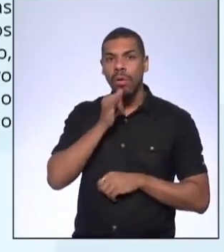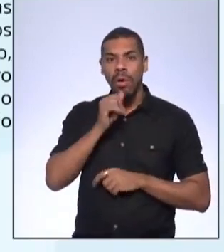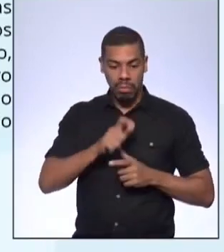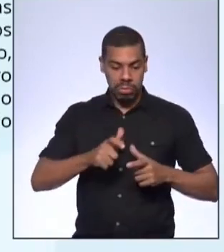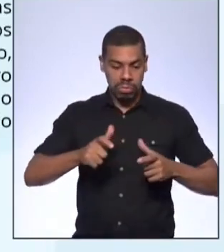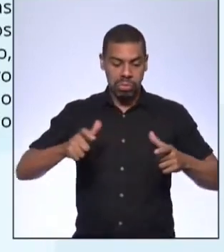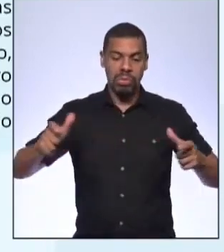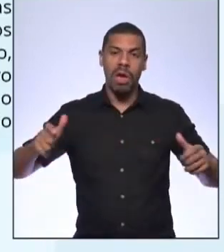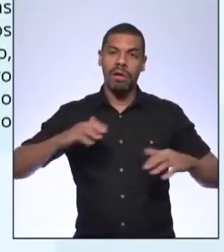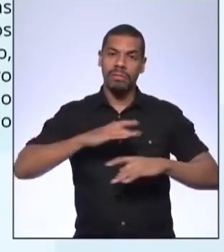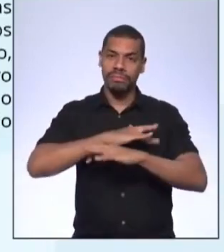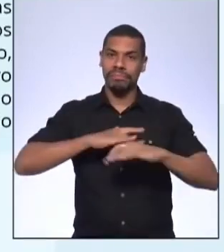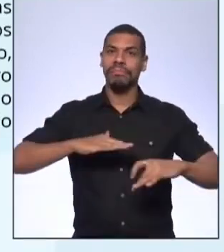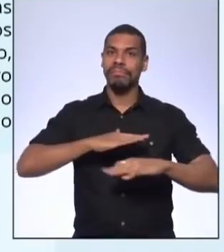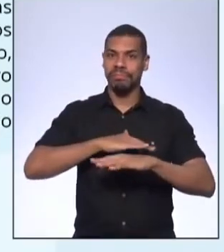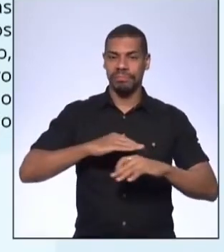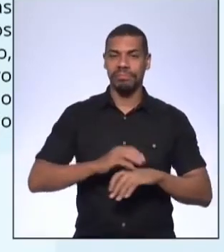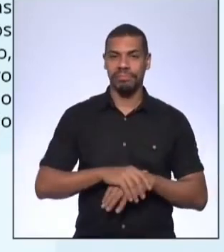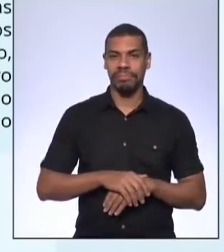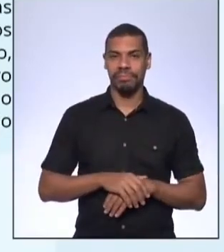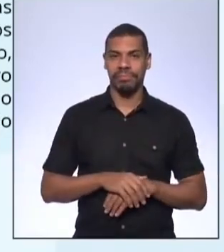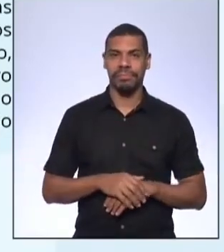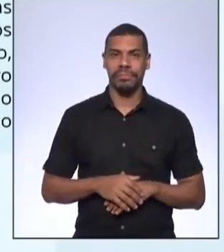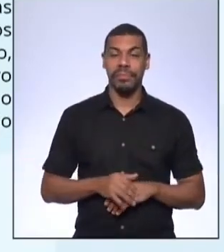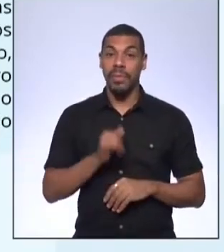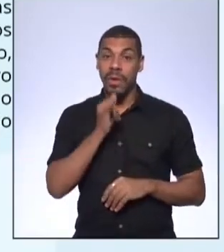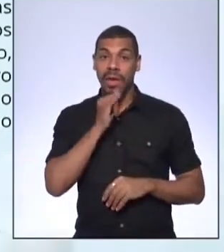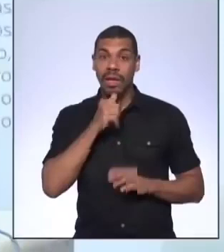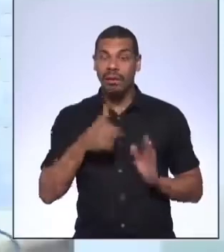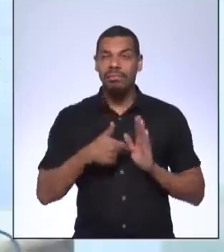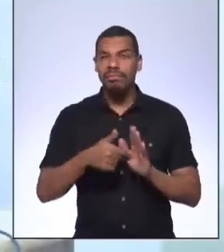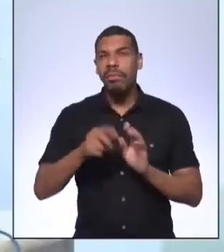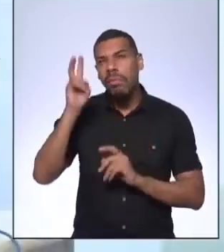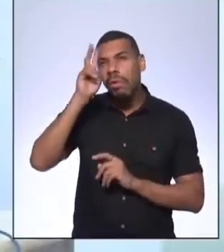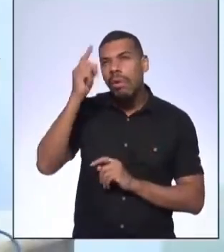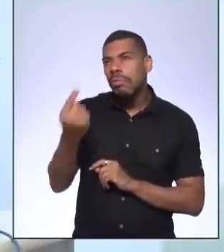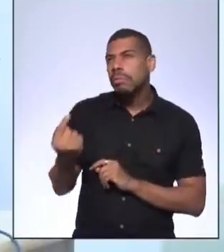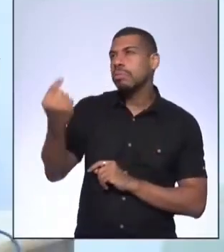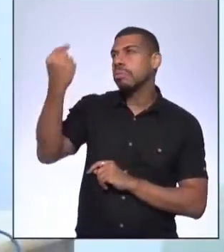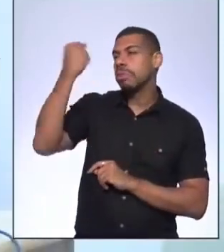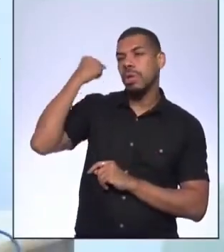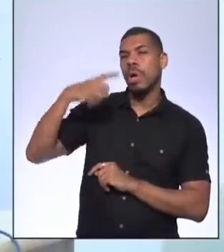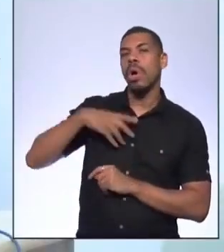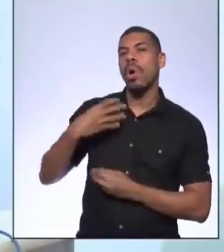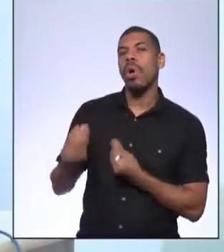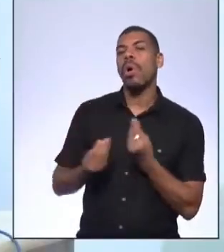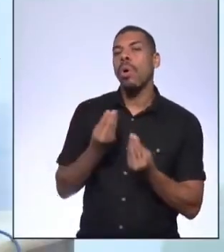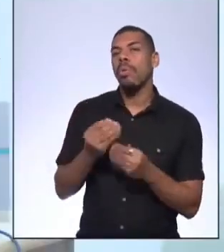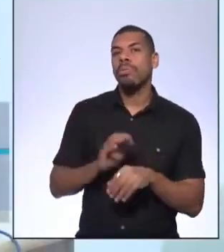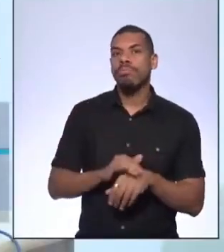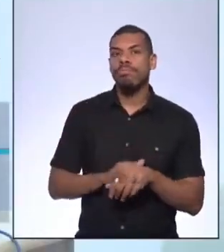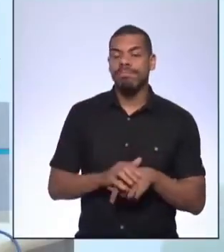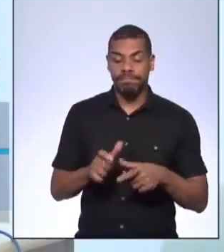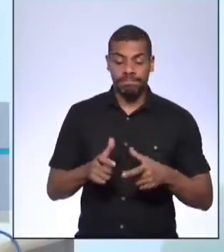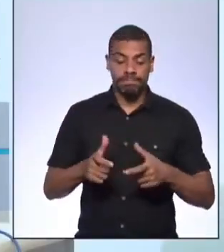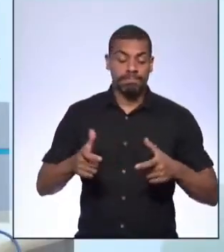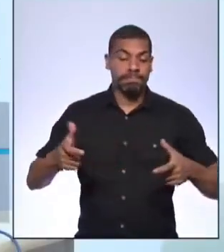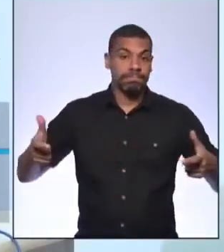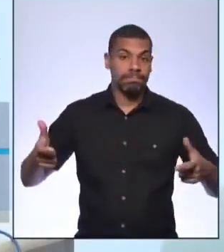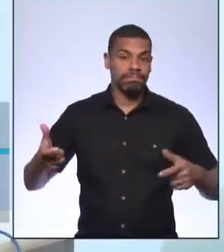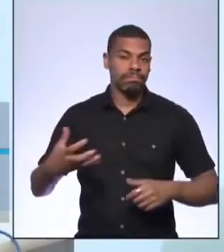sua civilização pré-colombiano, ou seja, ele queria resgatar o quão grande, o quão